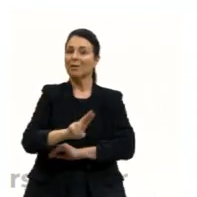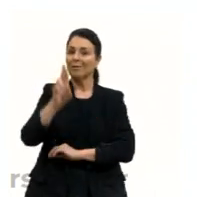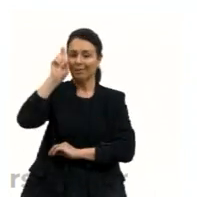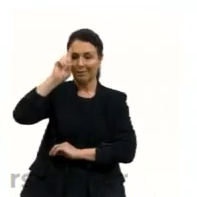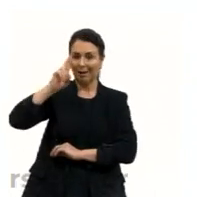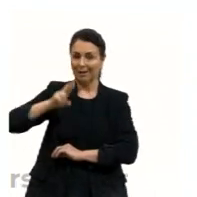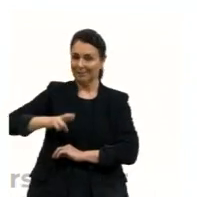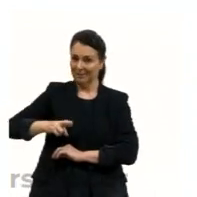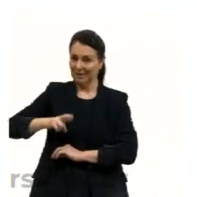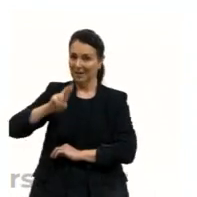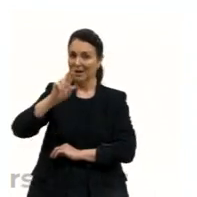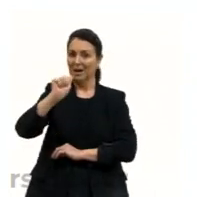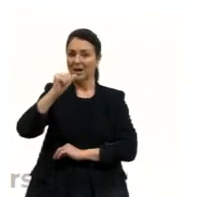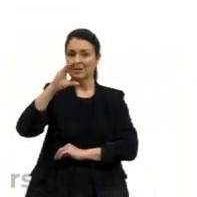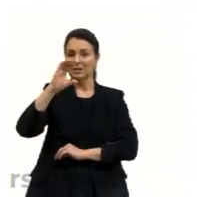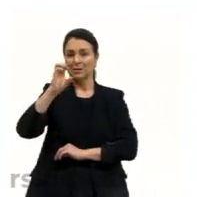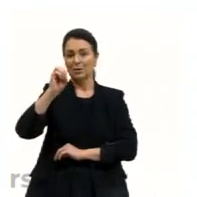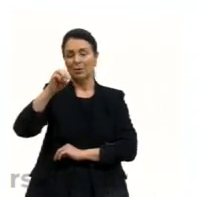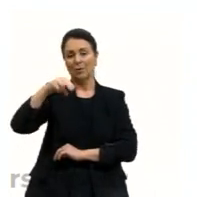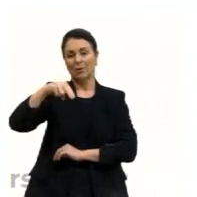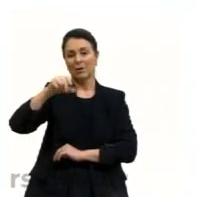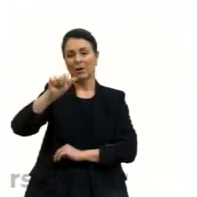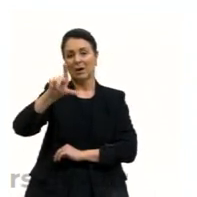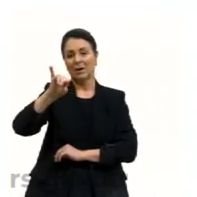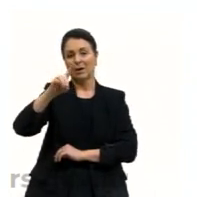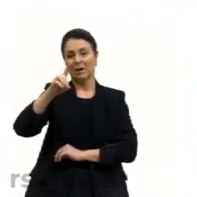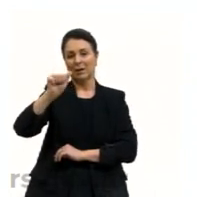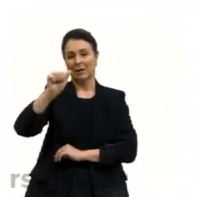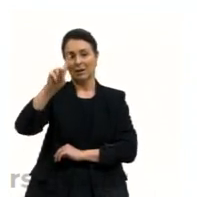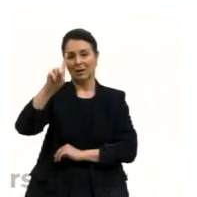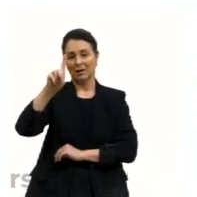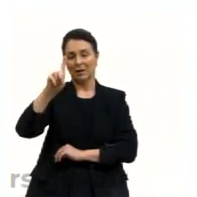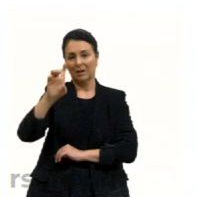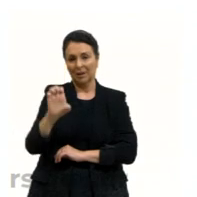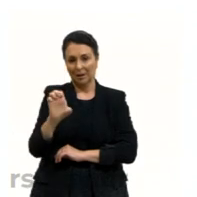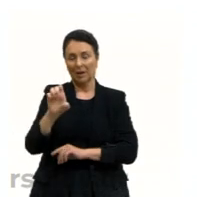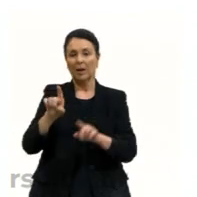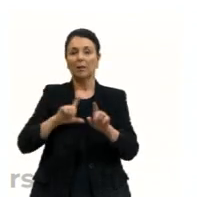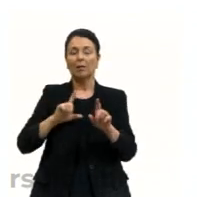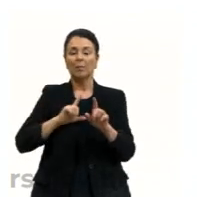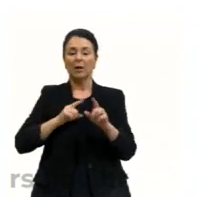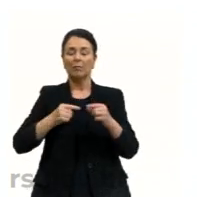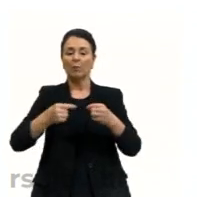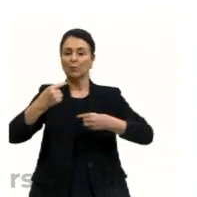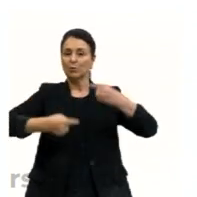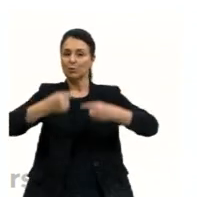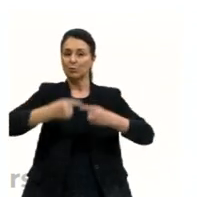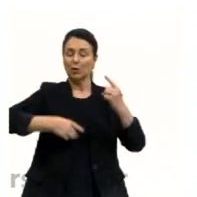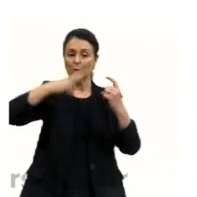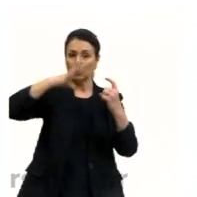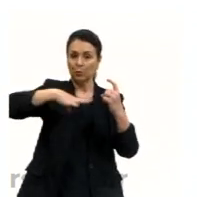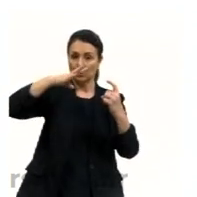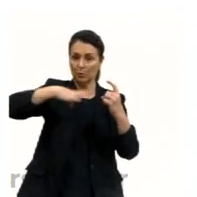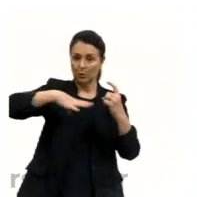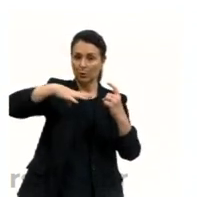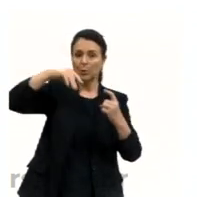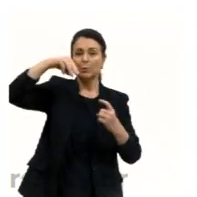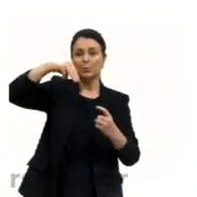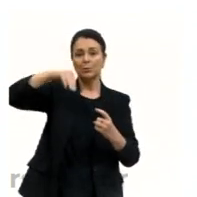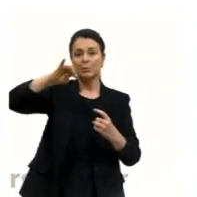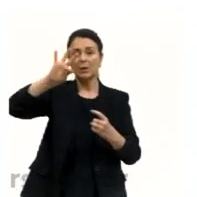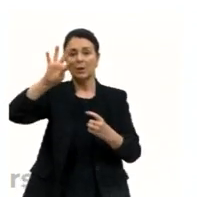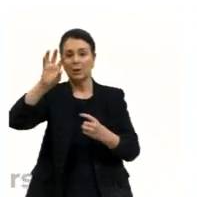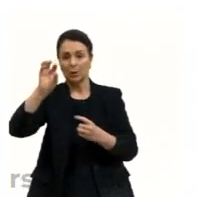já falei isso né Nós vamos também discutir a questão dos mitos é uma filosofia vai fugir dos mitos e começar a usar através da